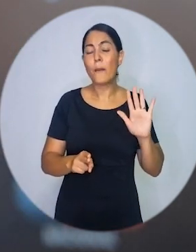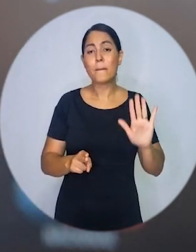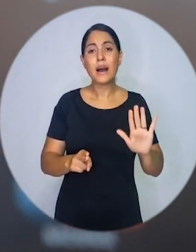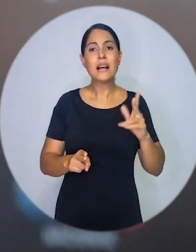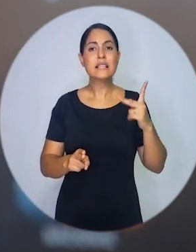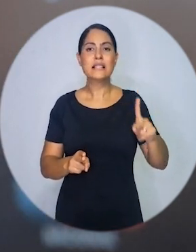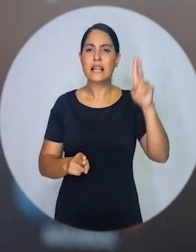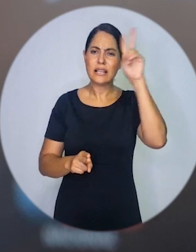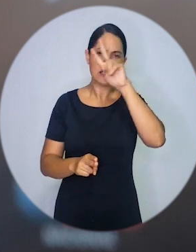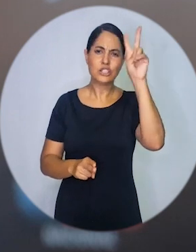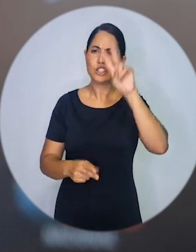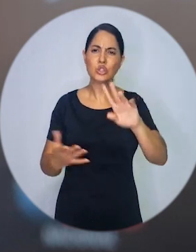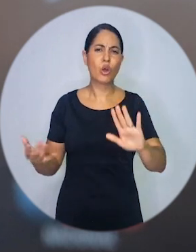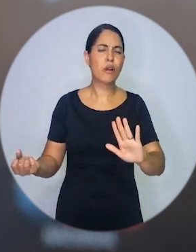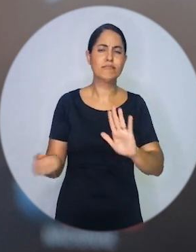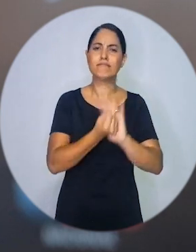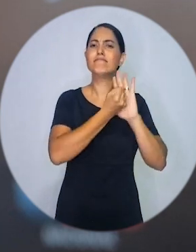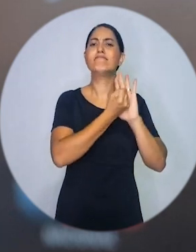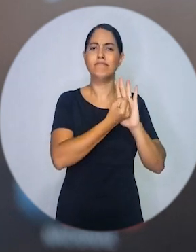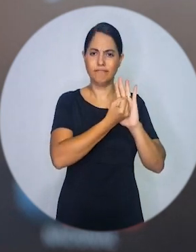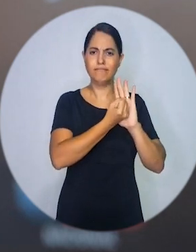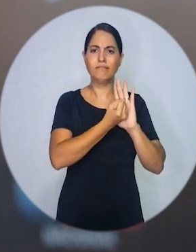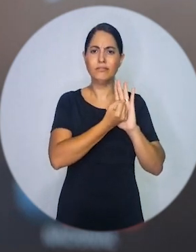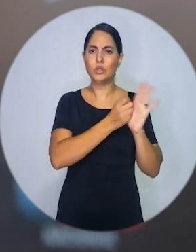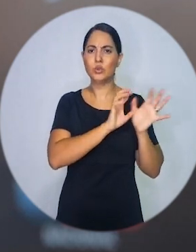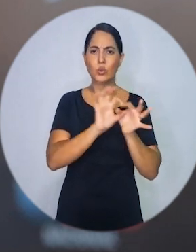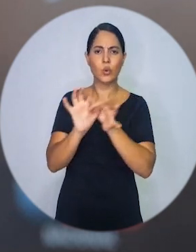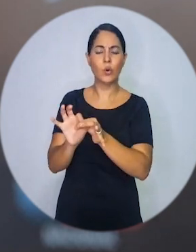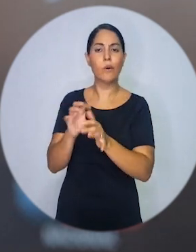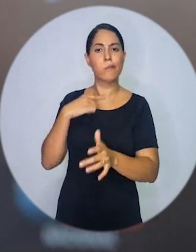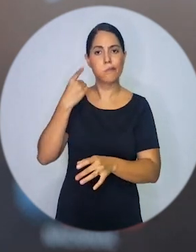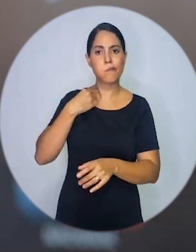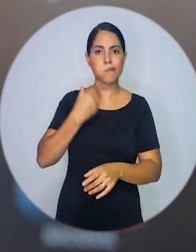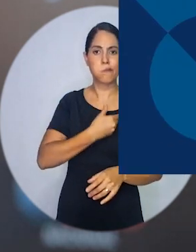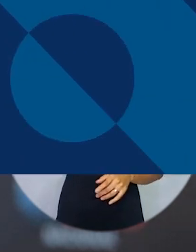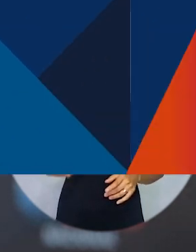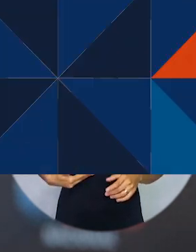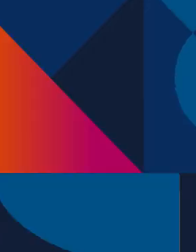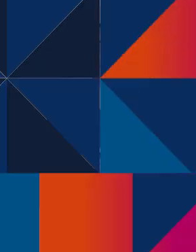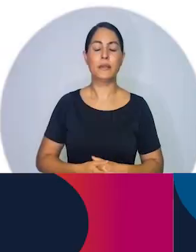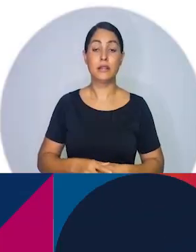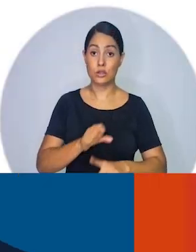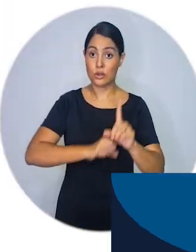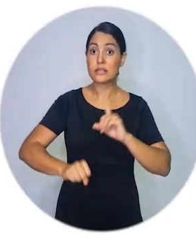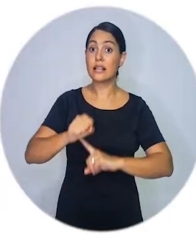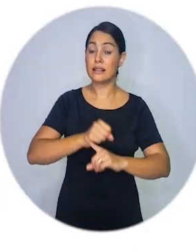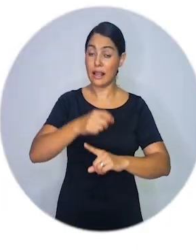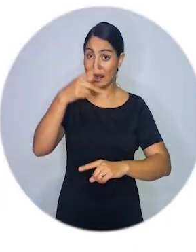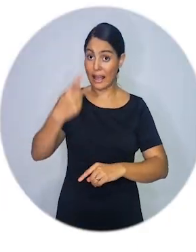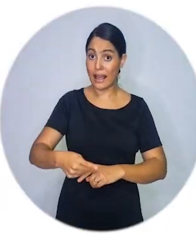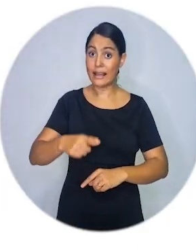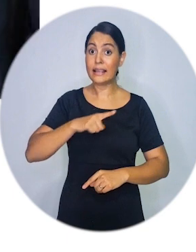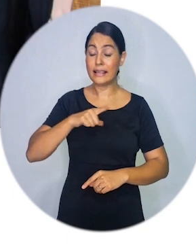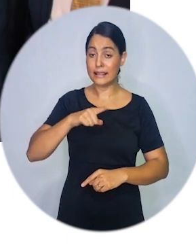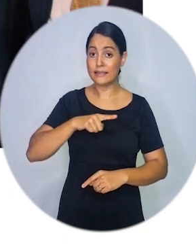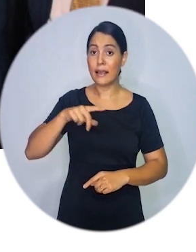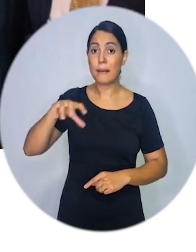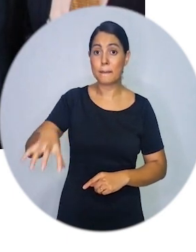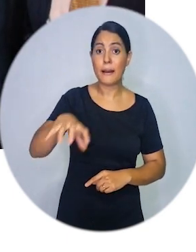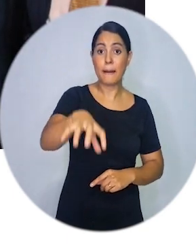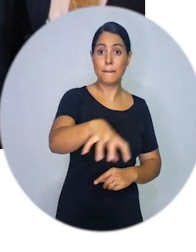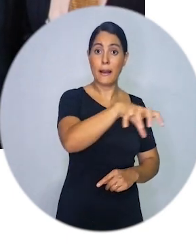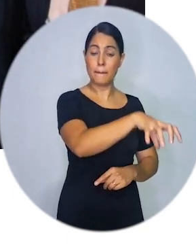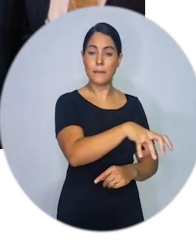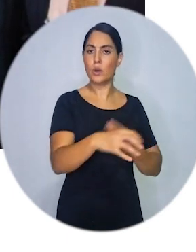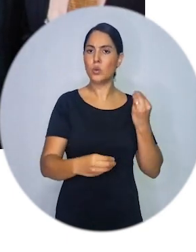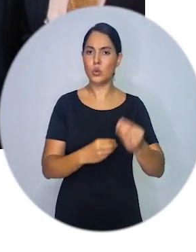recentemente, e ele tem uma história de muita colaboração com o dia a dia da advocacia e com trabalhos na sociedade. Essa casa